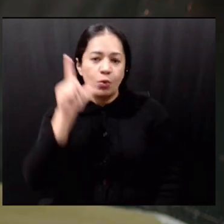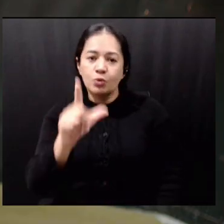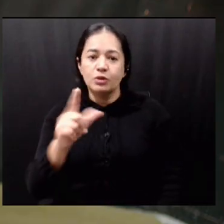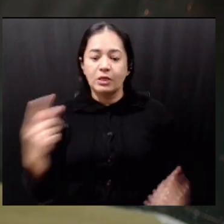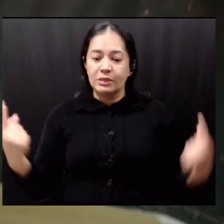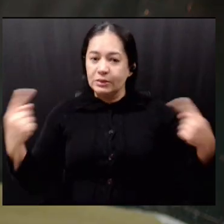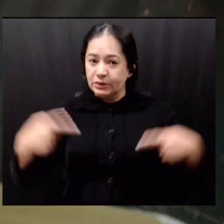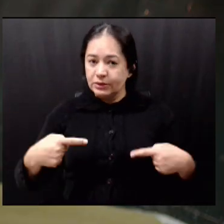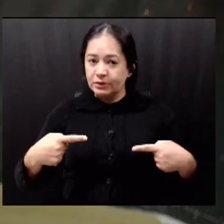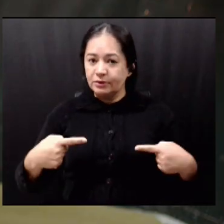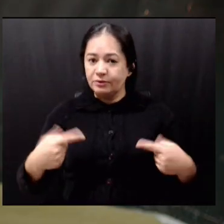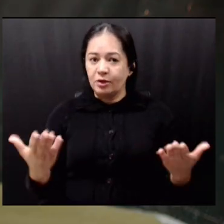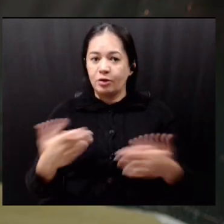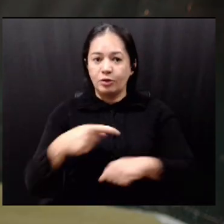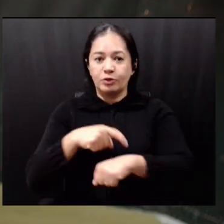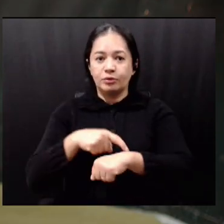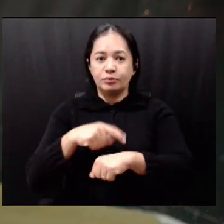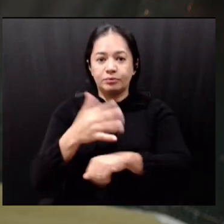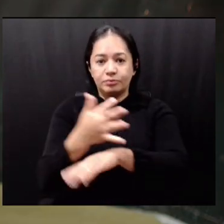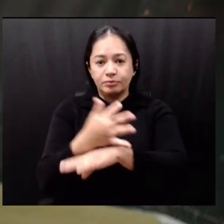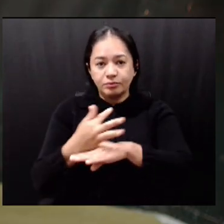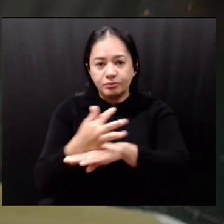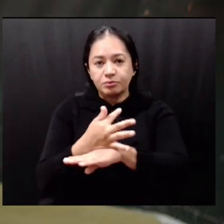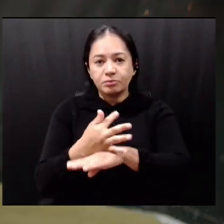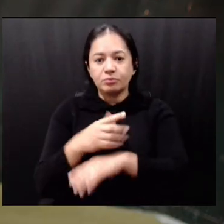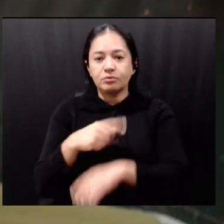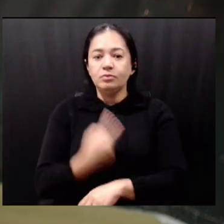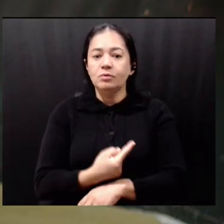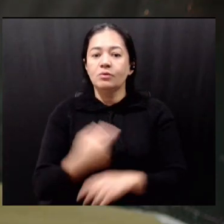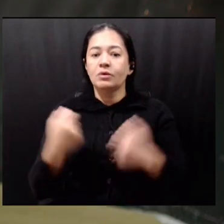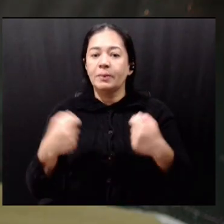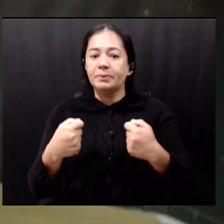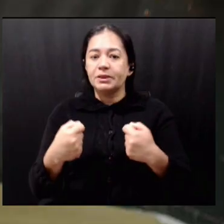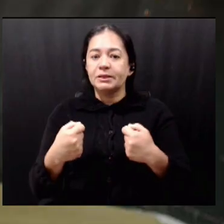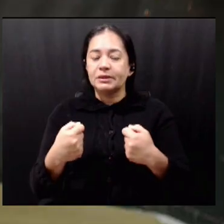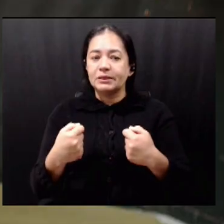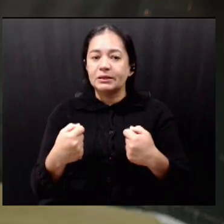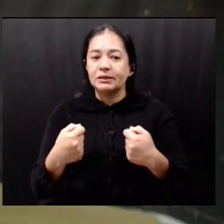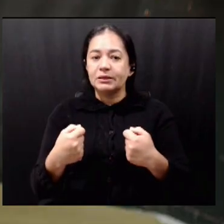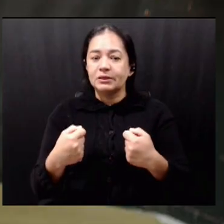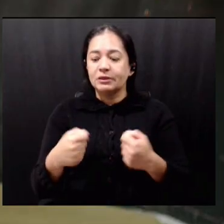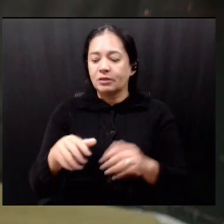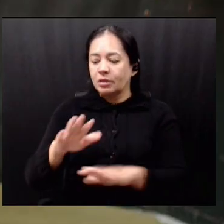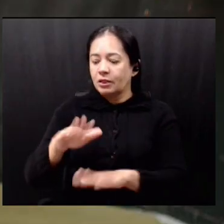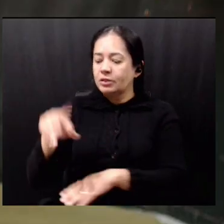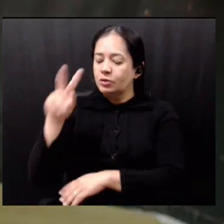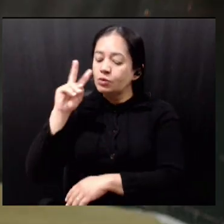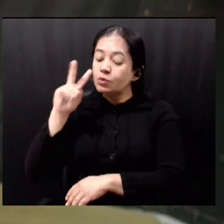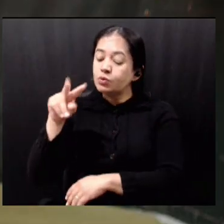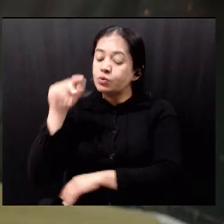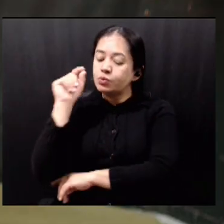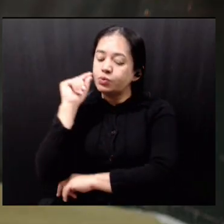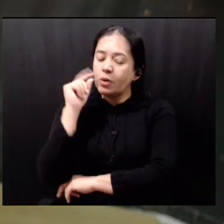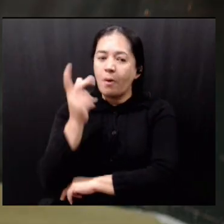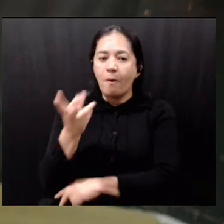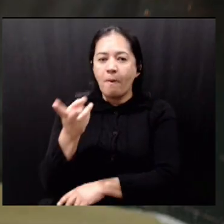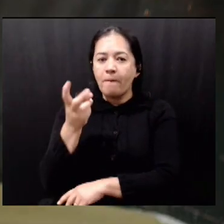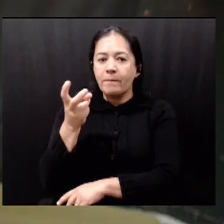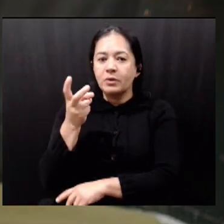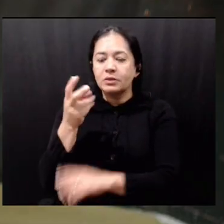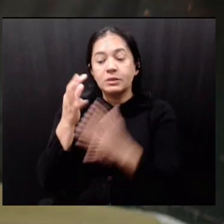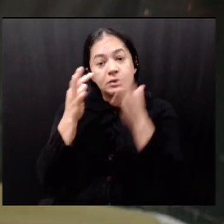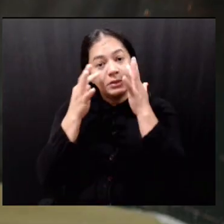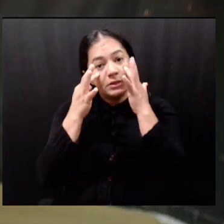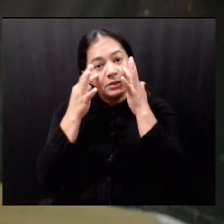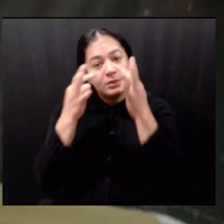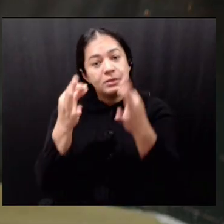de férias, né? Então, a gente precisa fazer uma leitura da criança, né, Sim. Bruna? E também estar atentos aos